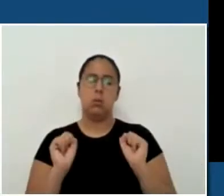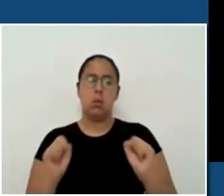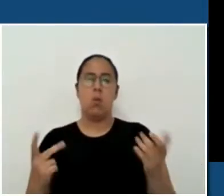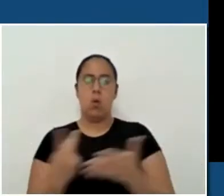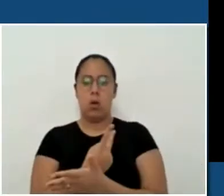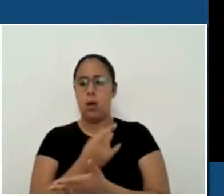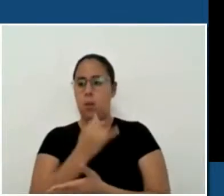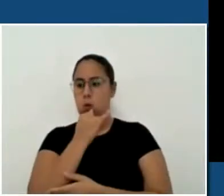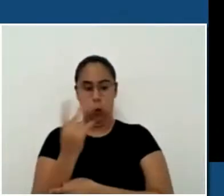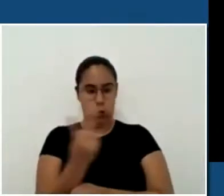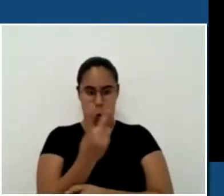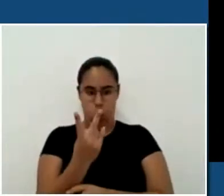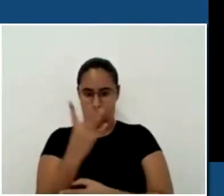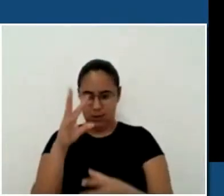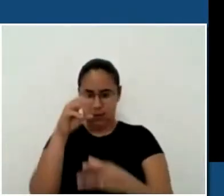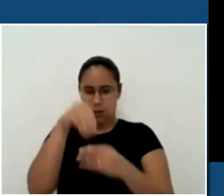são